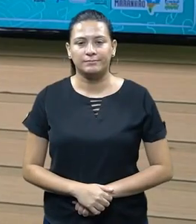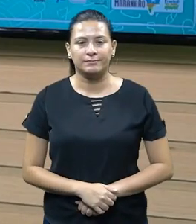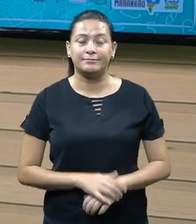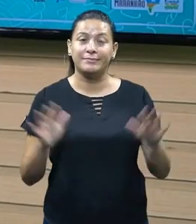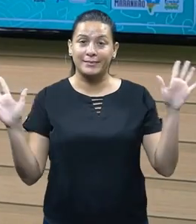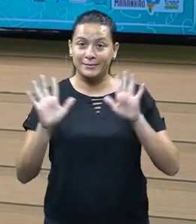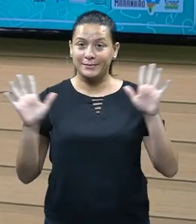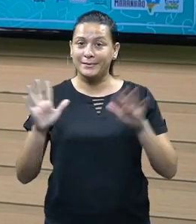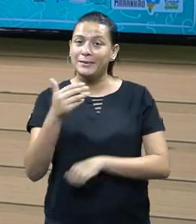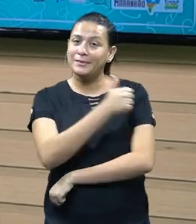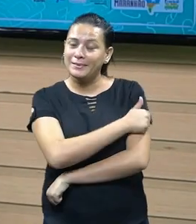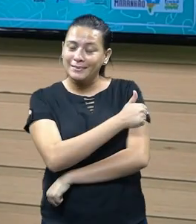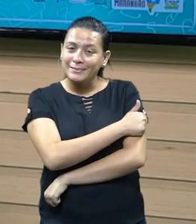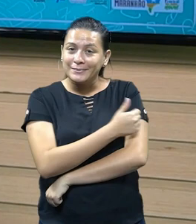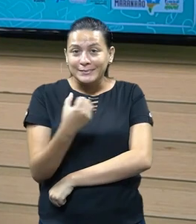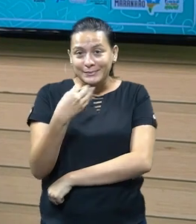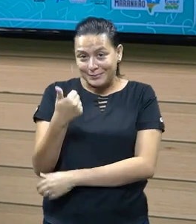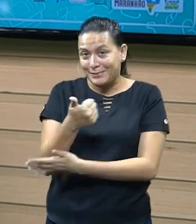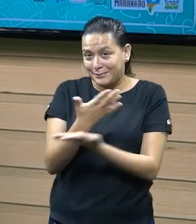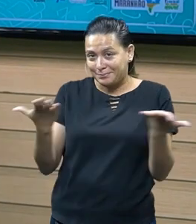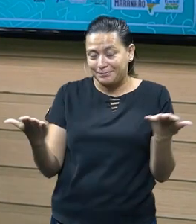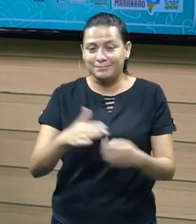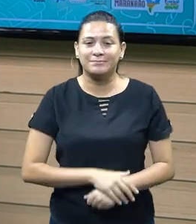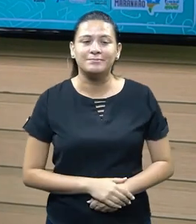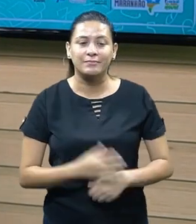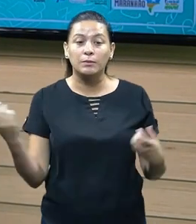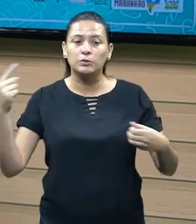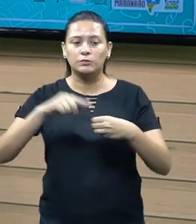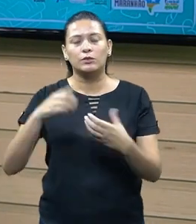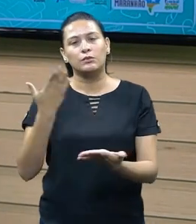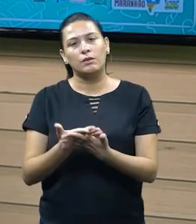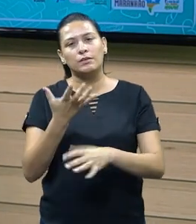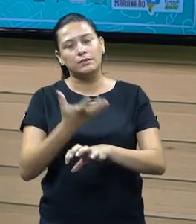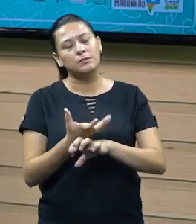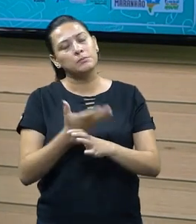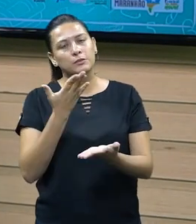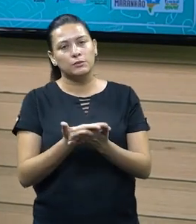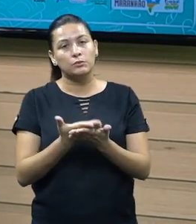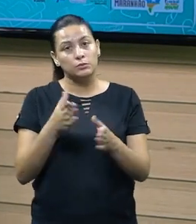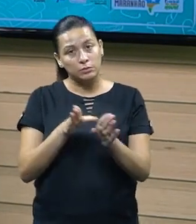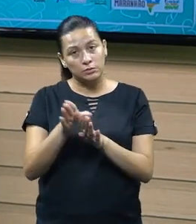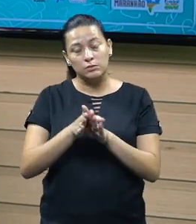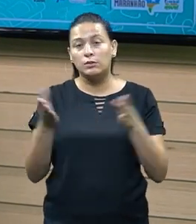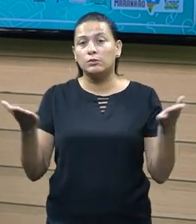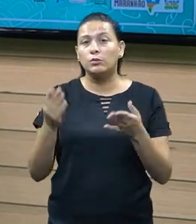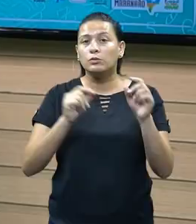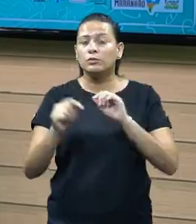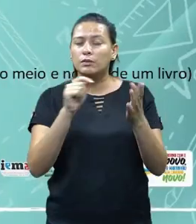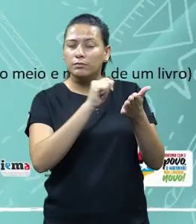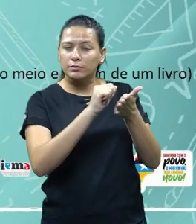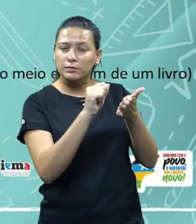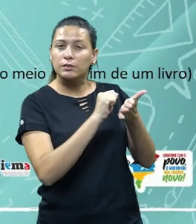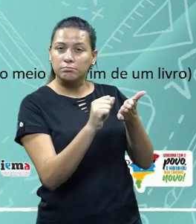Olá queridos alunos tudo bem com vocês estamos de volta aqui com as nossas aulas de estudo orientado hoje falando sobre fichamentos